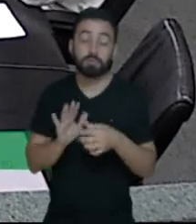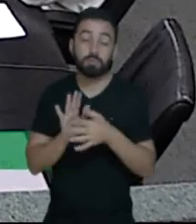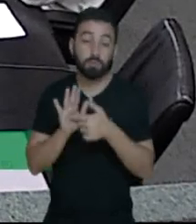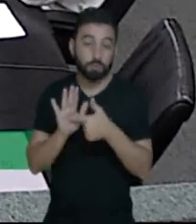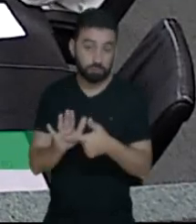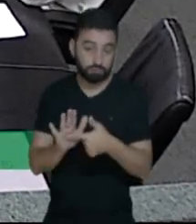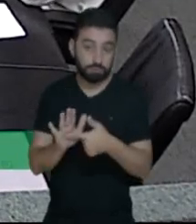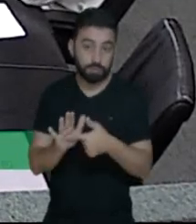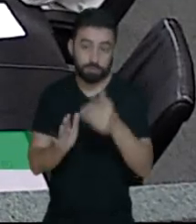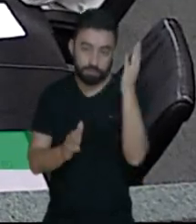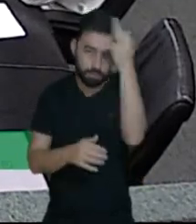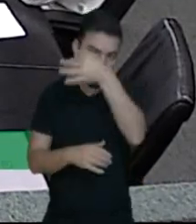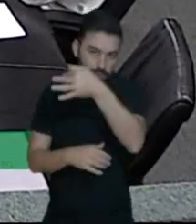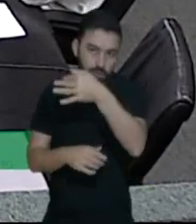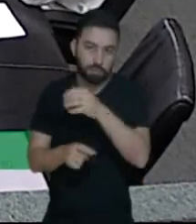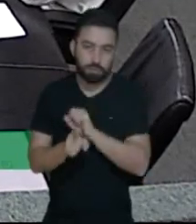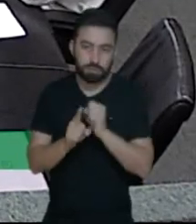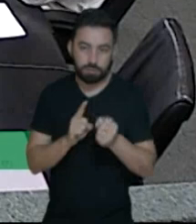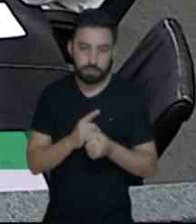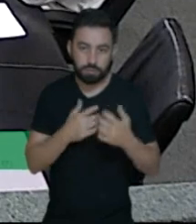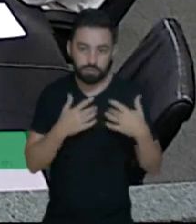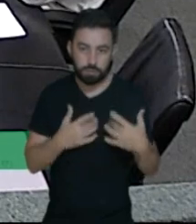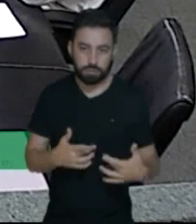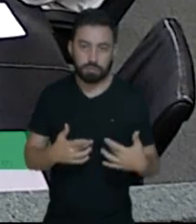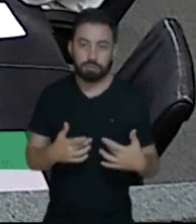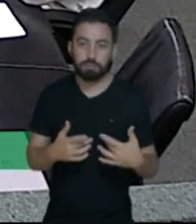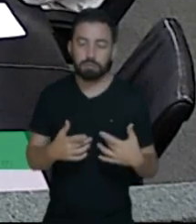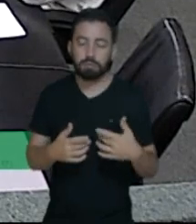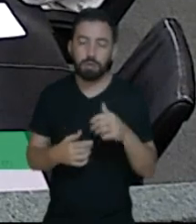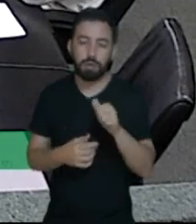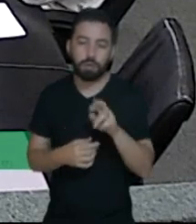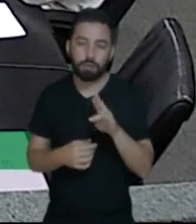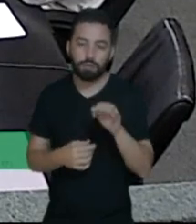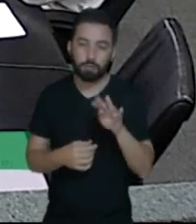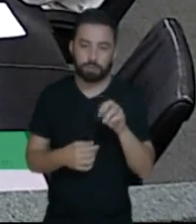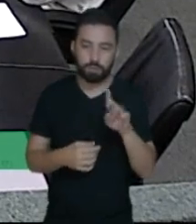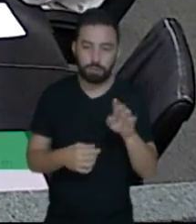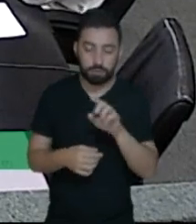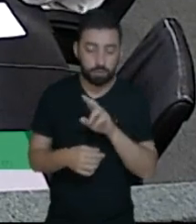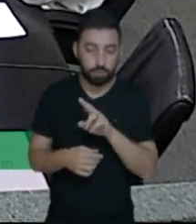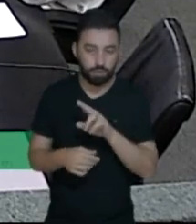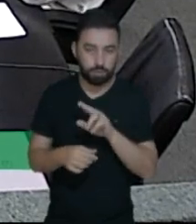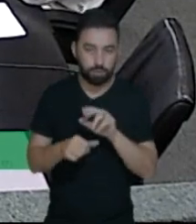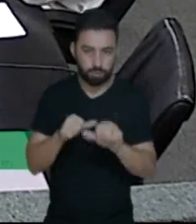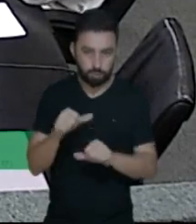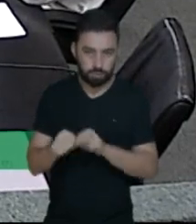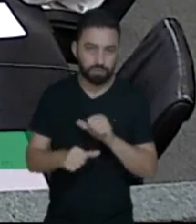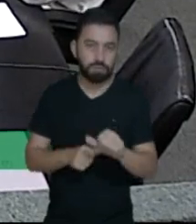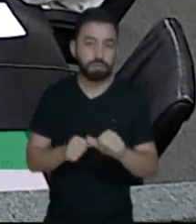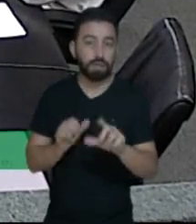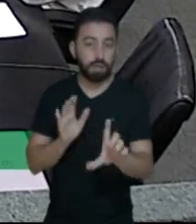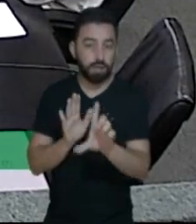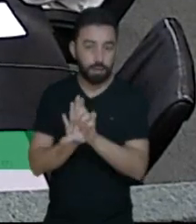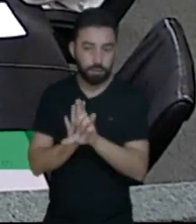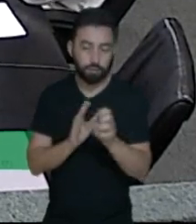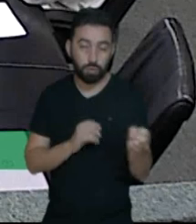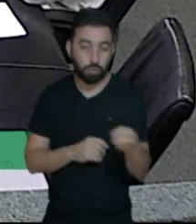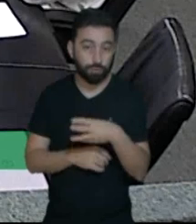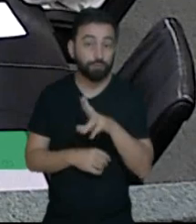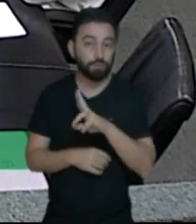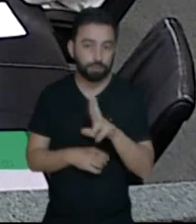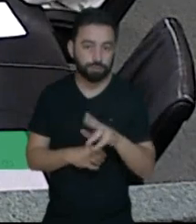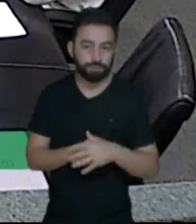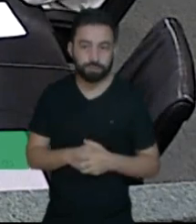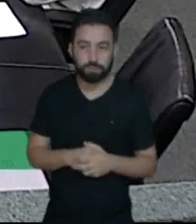Luz da sociedade do corpo de bombeiro voluntário dera butan solicitando alteração da lei que declarou de utilidade pública para dar nova denominação